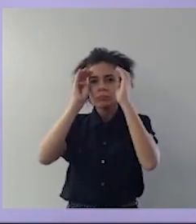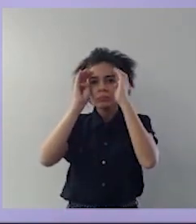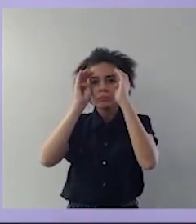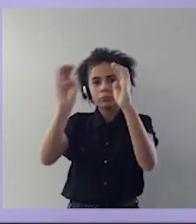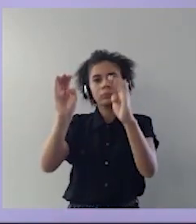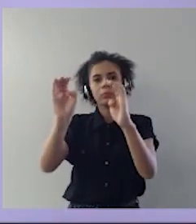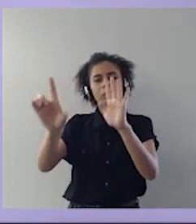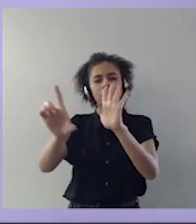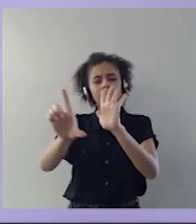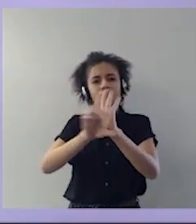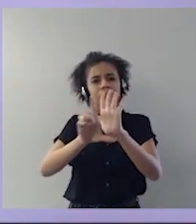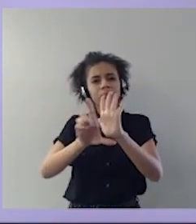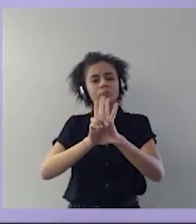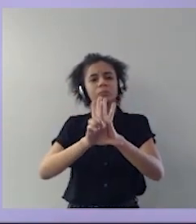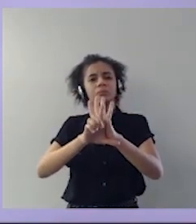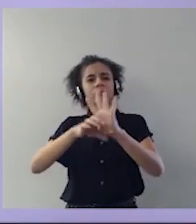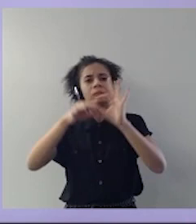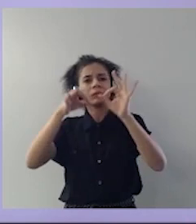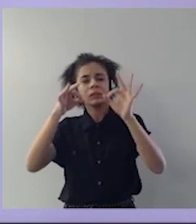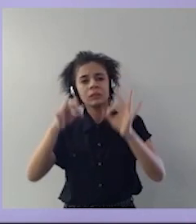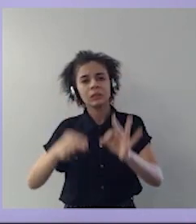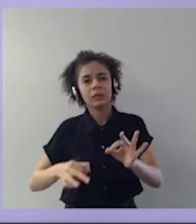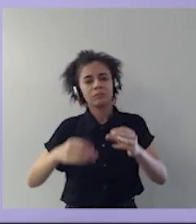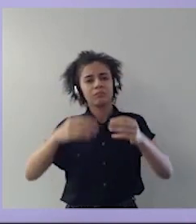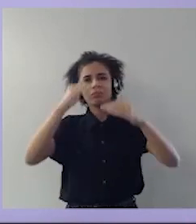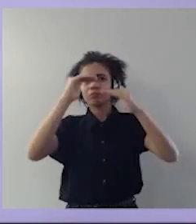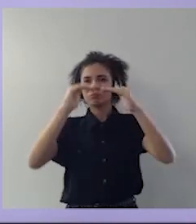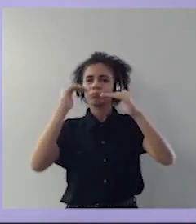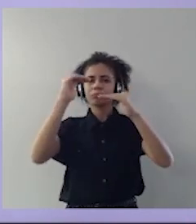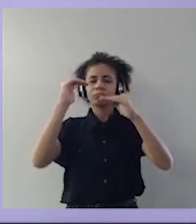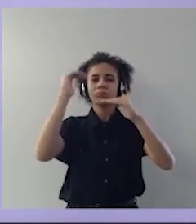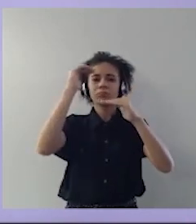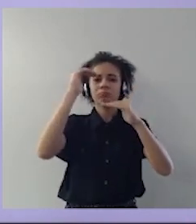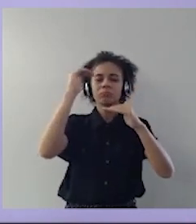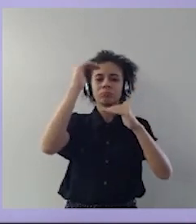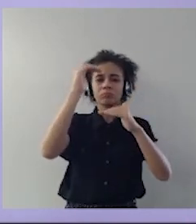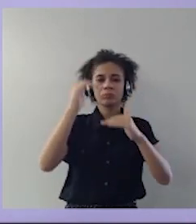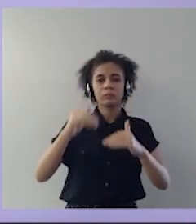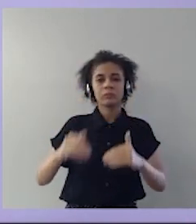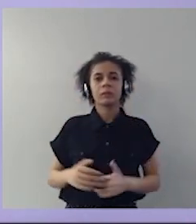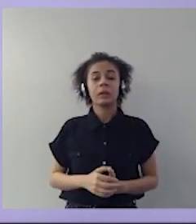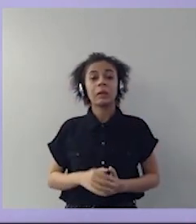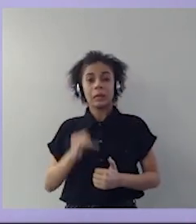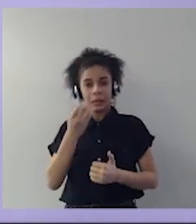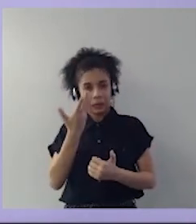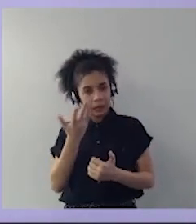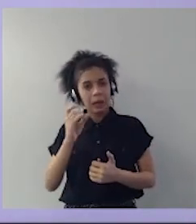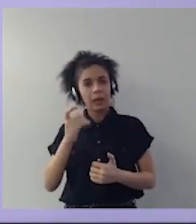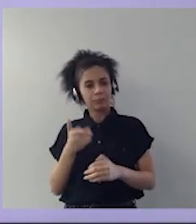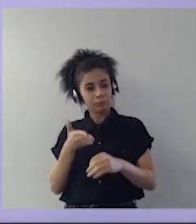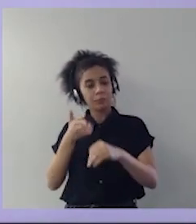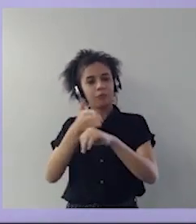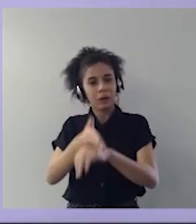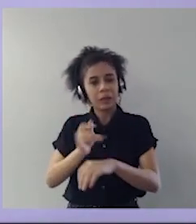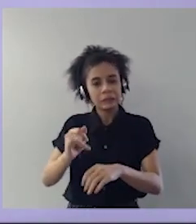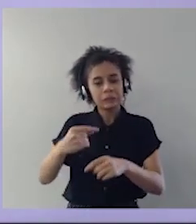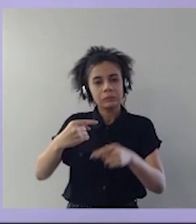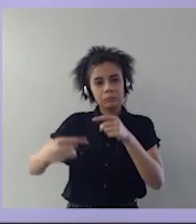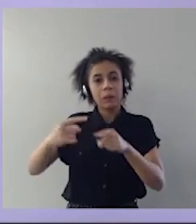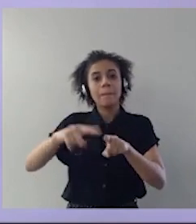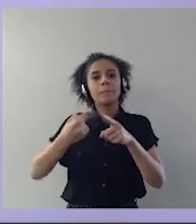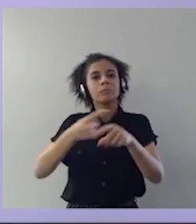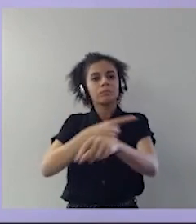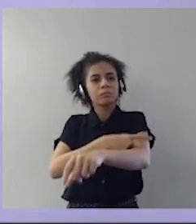da proporcionalidade, em seus 3 níveis: intervenção desde que necessária, adequada e proporcional em